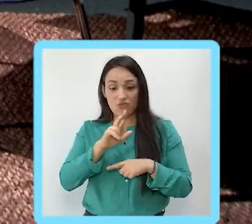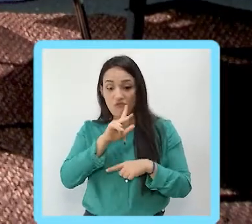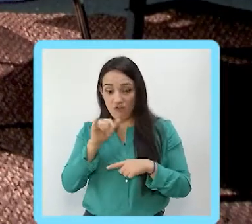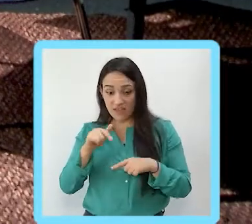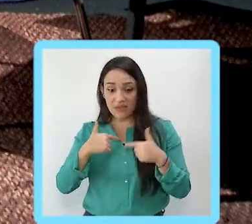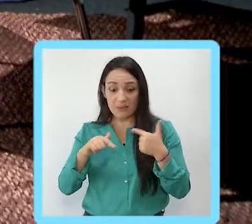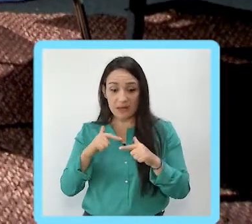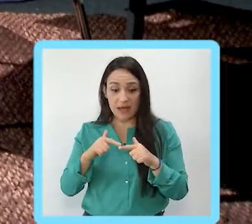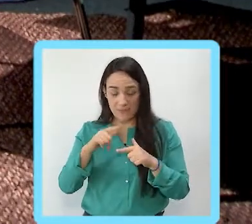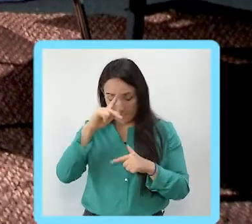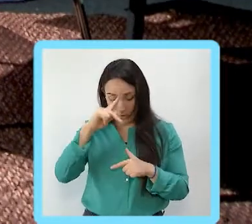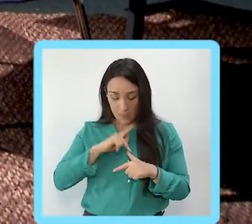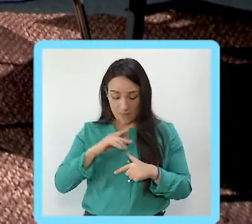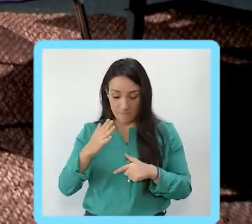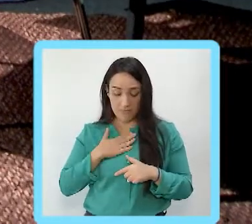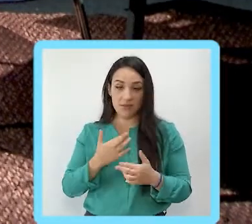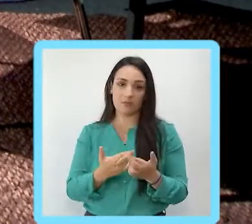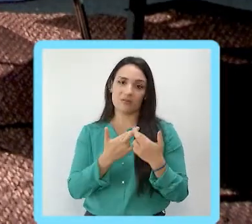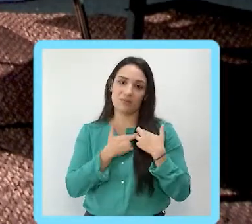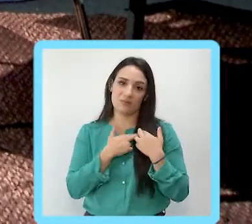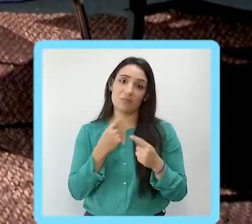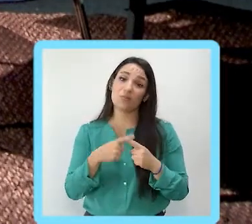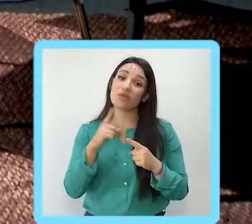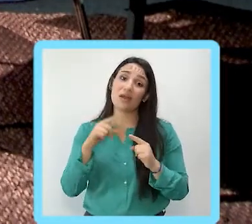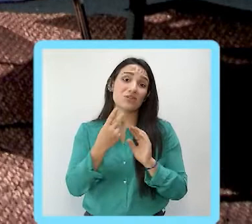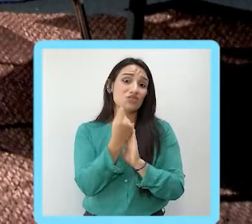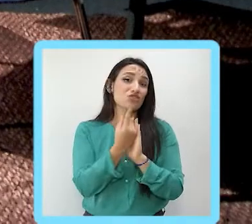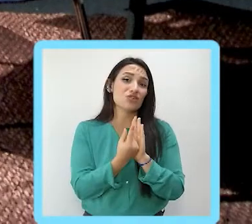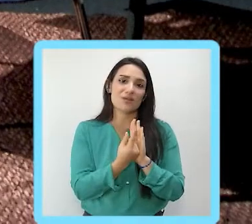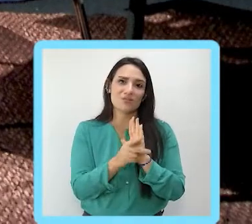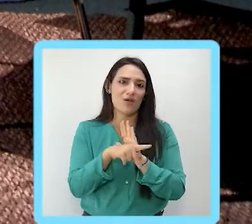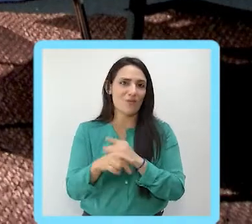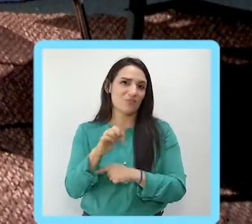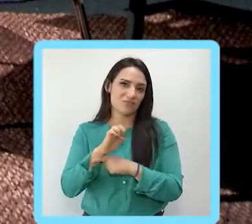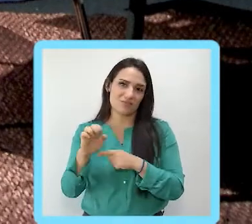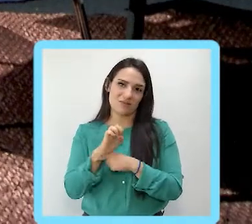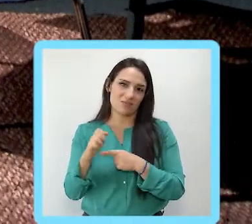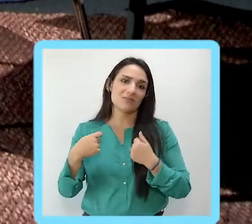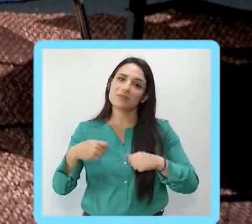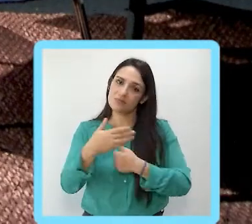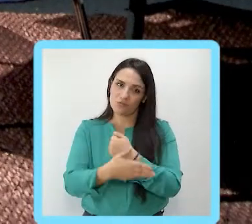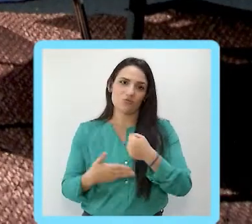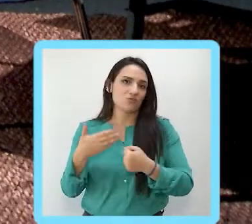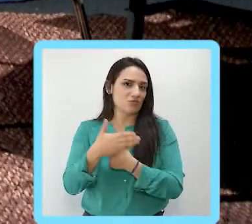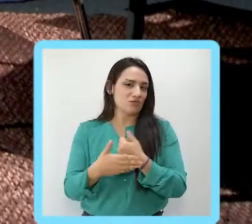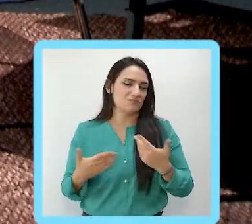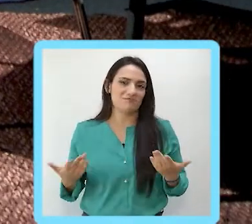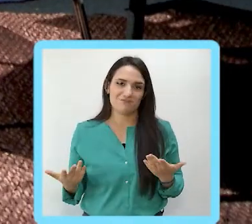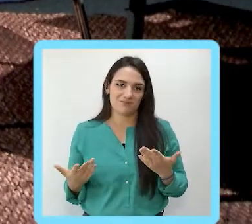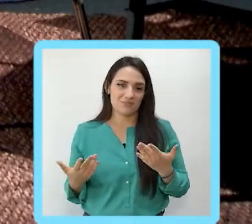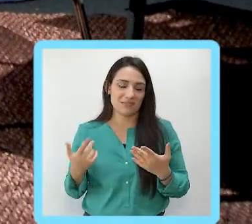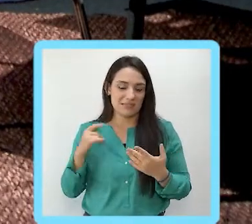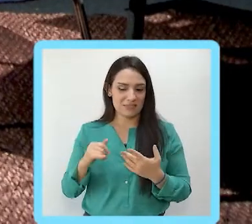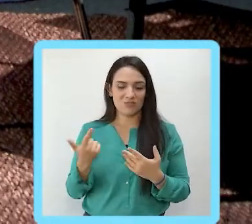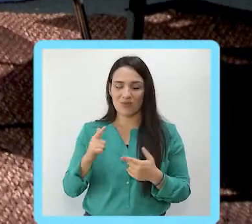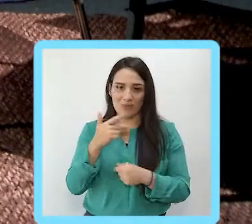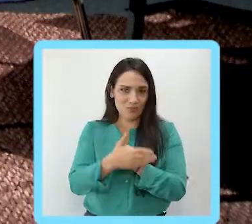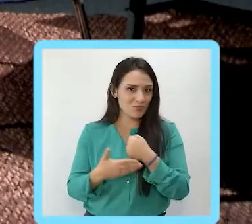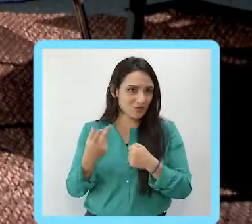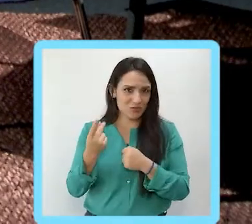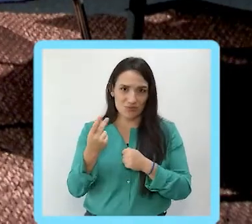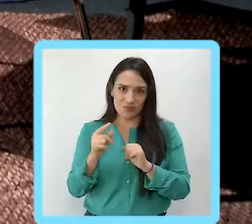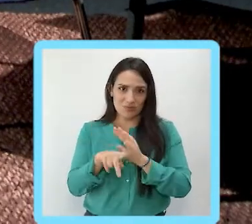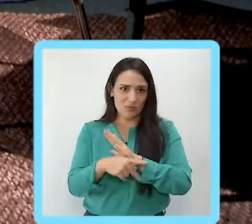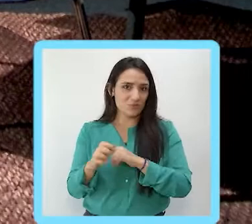competência dele, porque isso é a defesa dos recursos do Estado, né? E a defesa dos recursos do Estado, ela impacta em